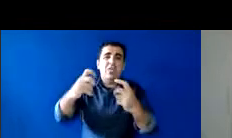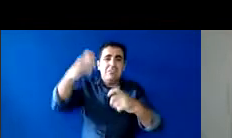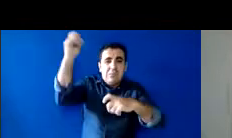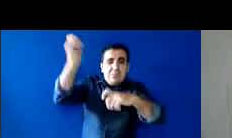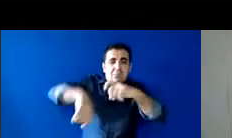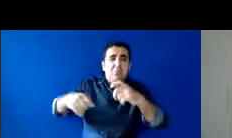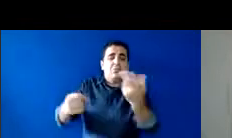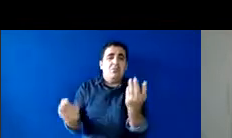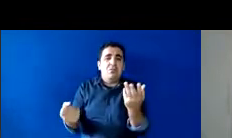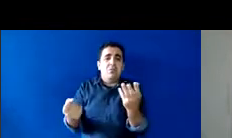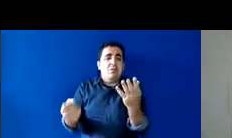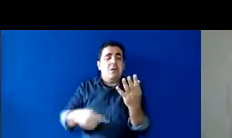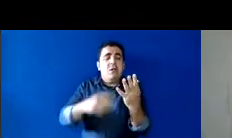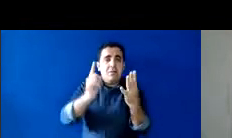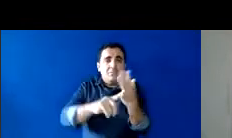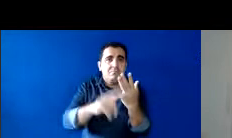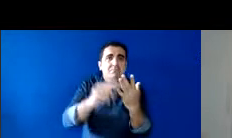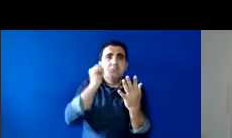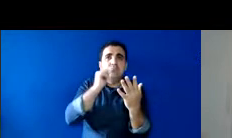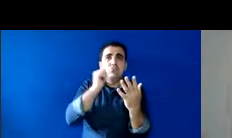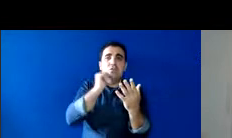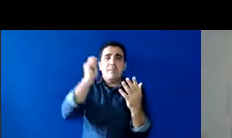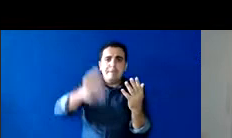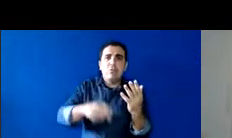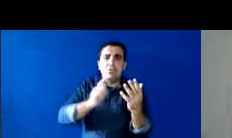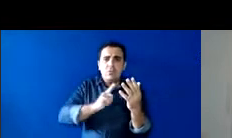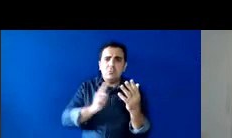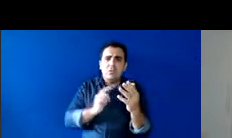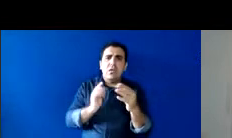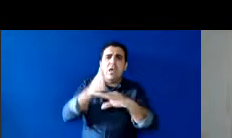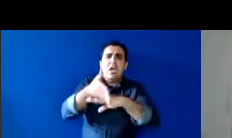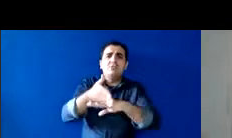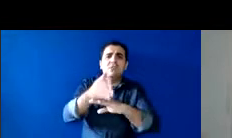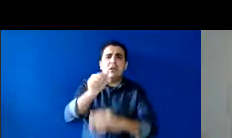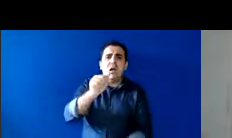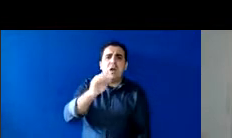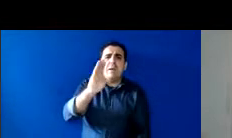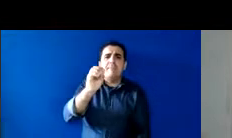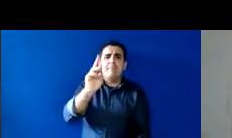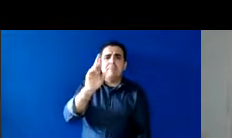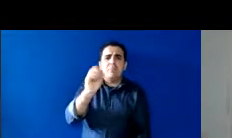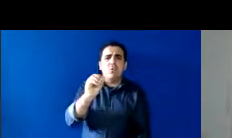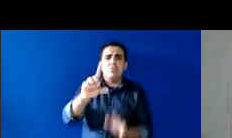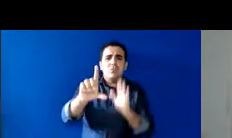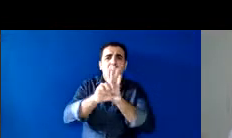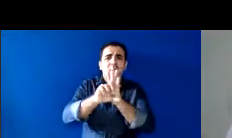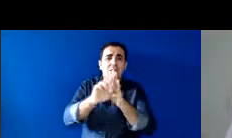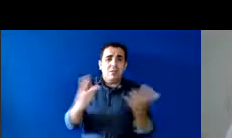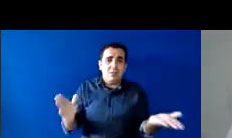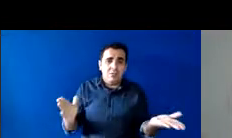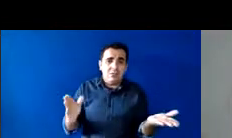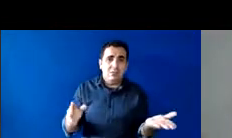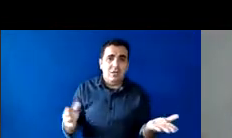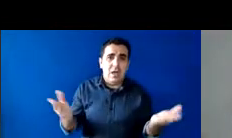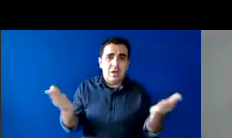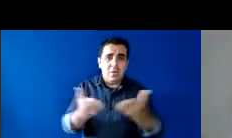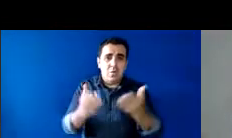são mulheres que poderiam ter tido acesso a um aborto previsto em lei e estão ali com